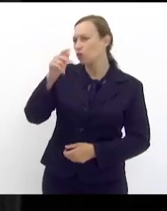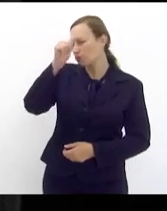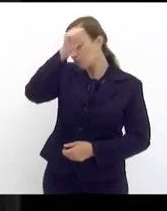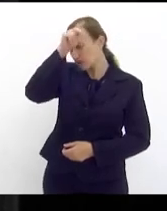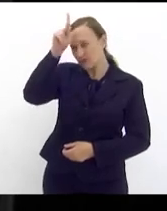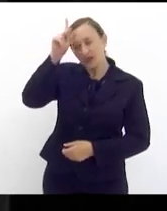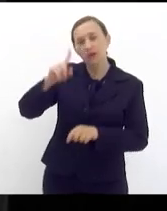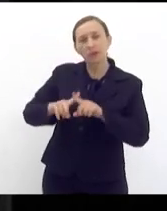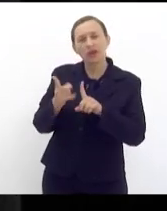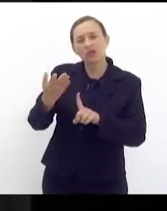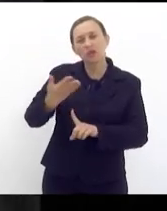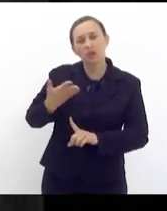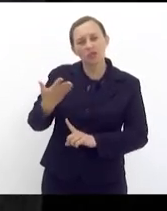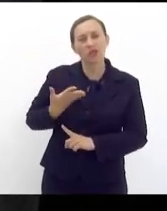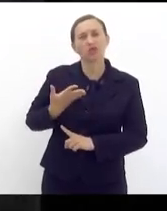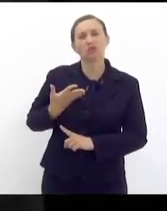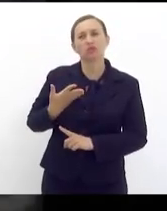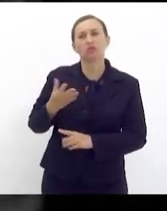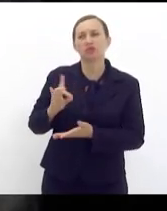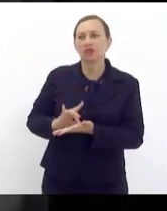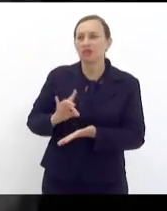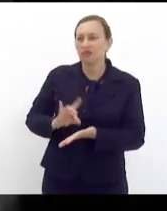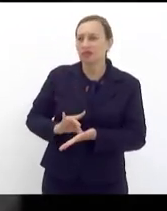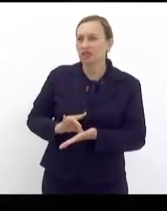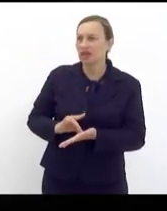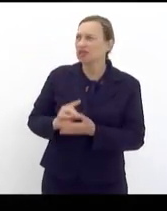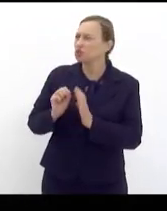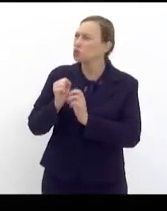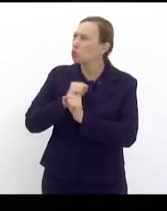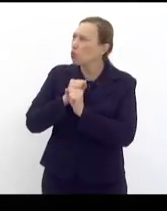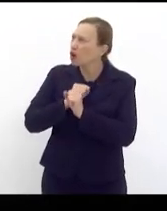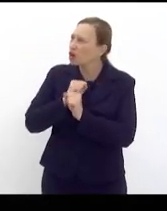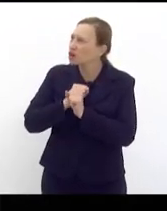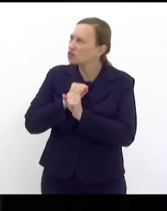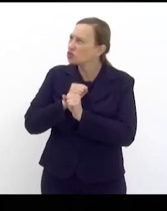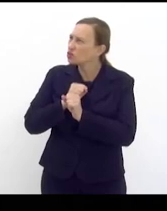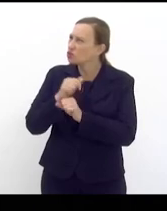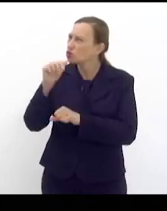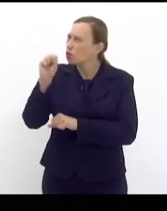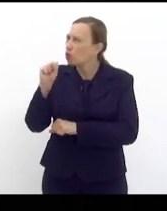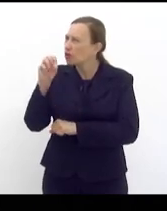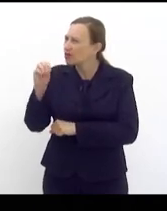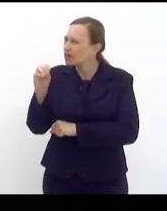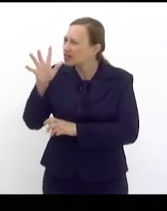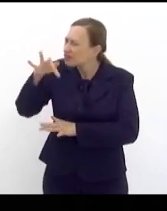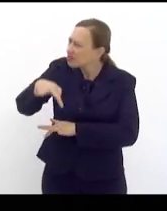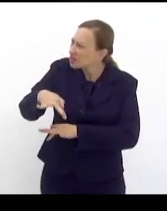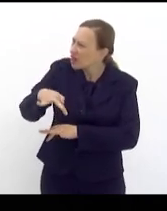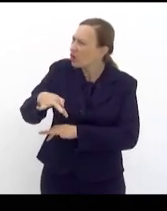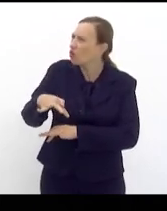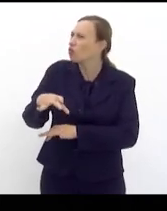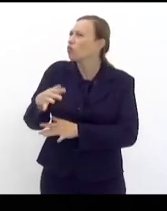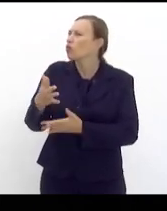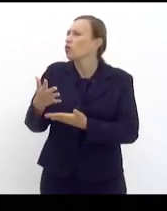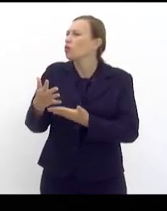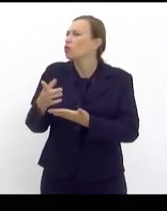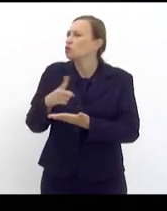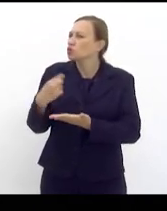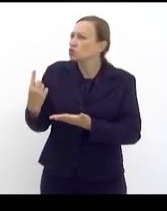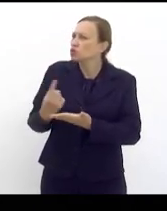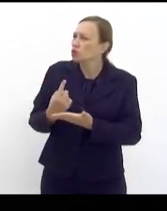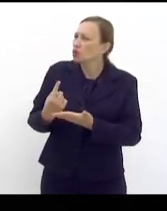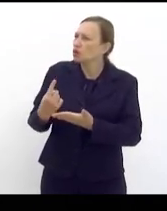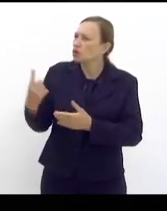como um amigo. Na verdade, quando na década de finalzinho de 80, década de 90, nós vimos para